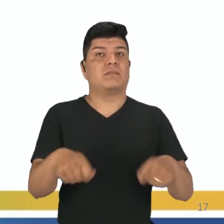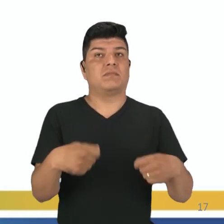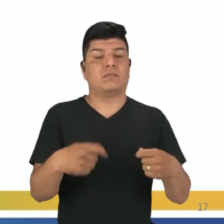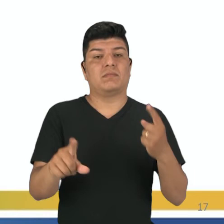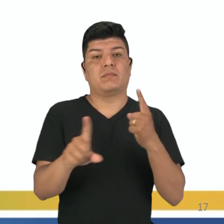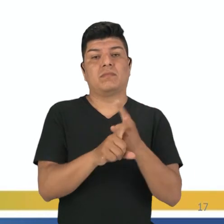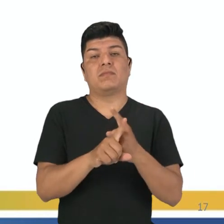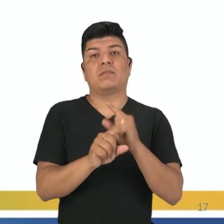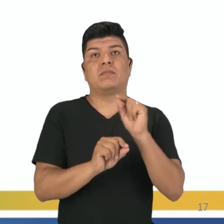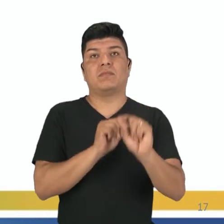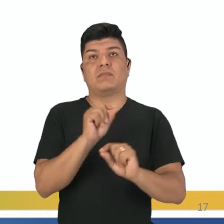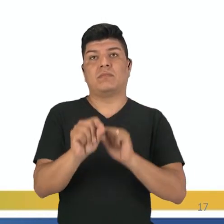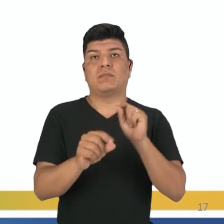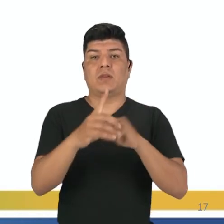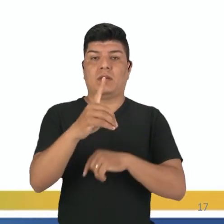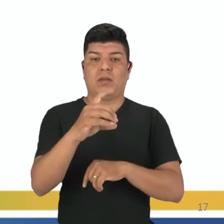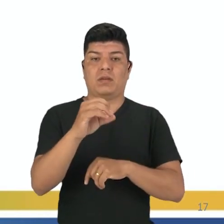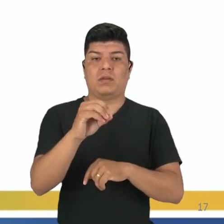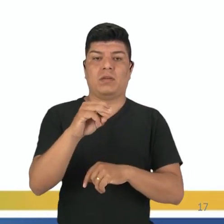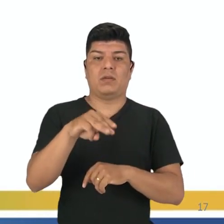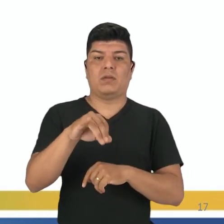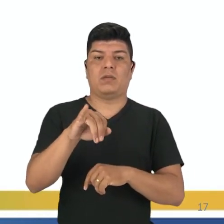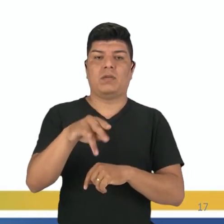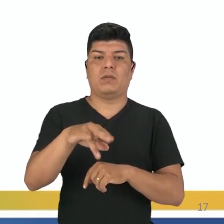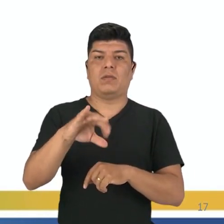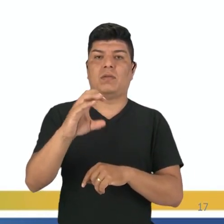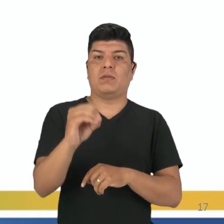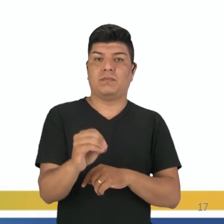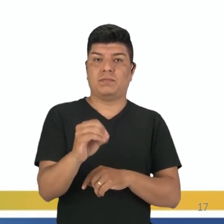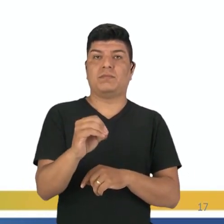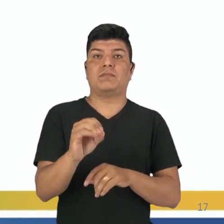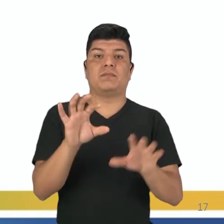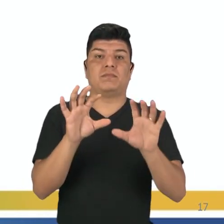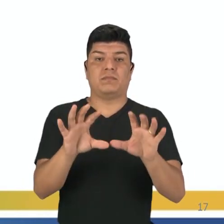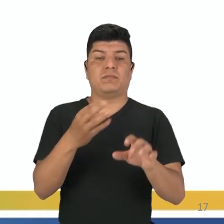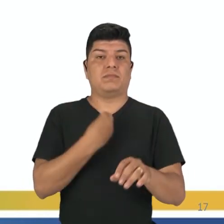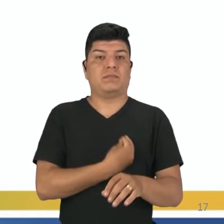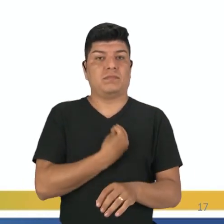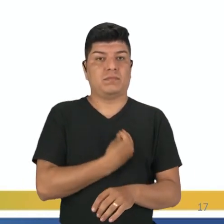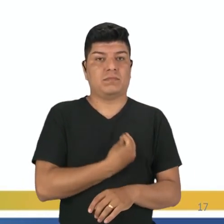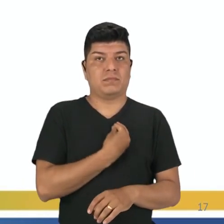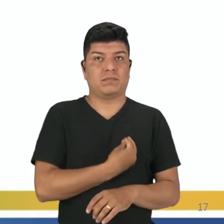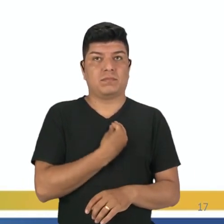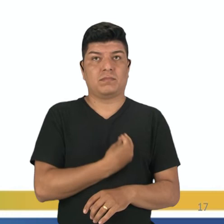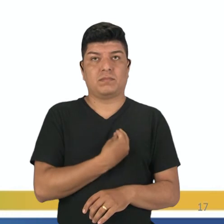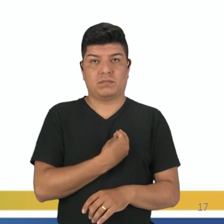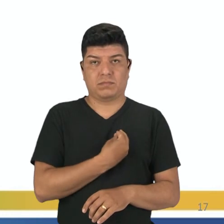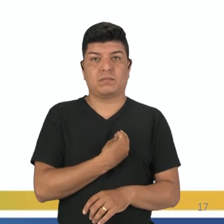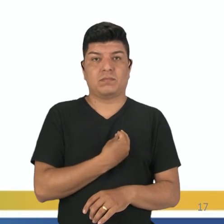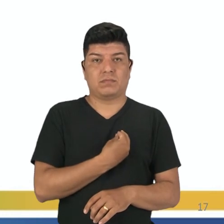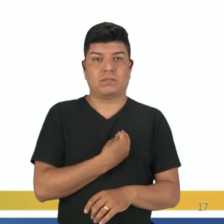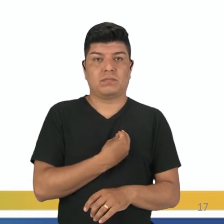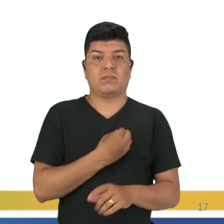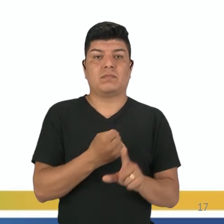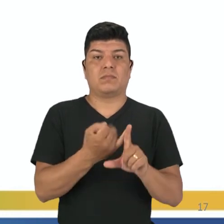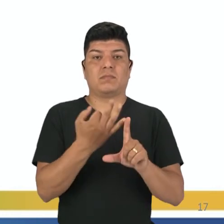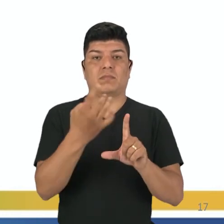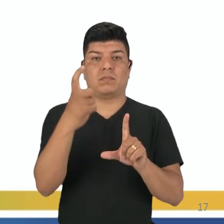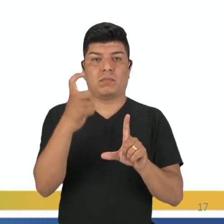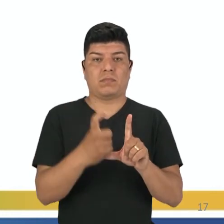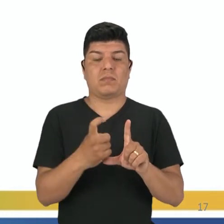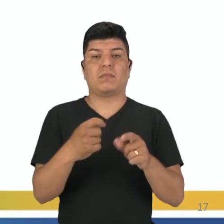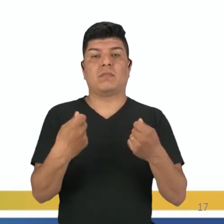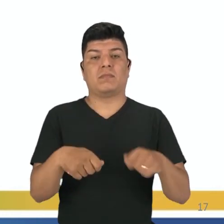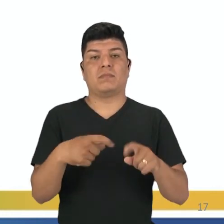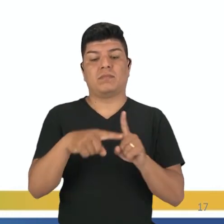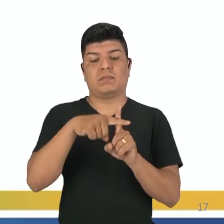para encontrar o domínio, melhor dizendo, nós lembramos das condições de existência do logaritmo. O logaritmando